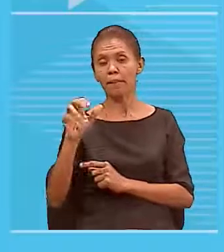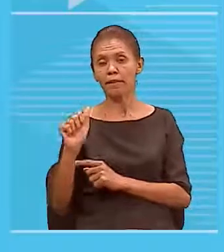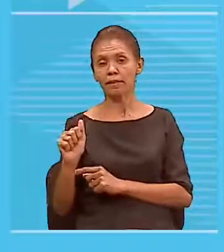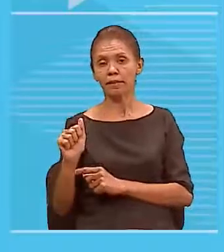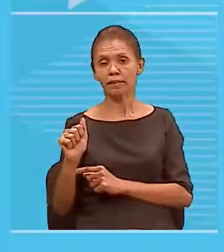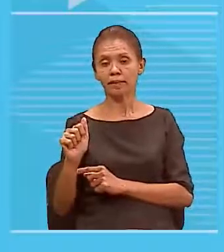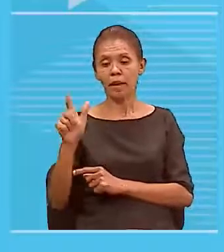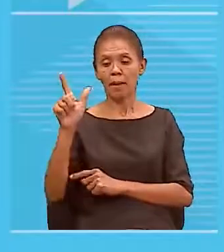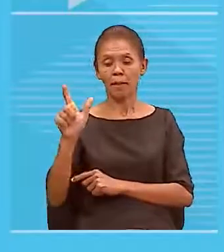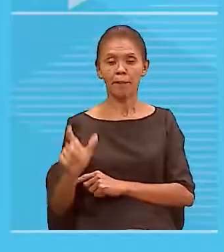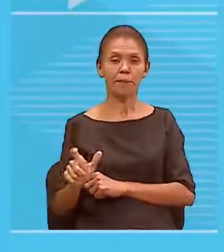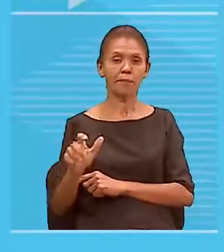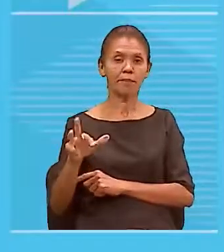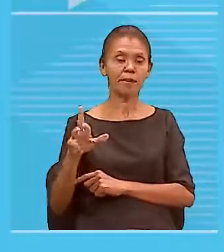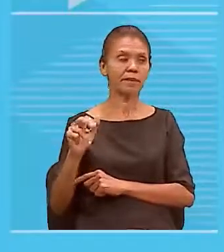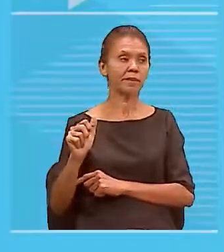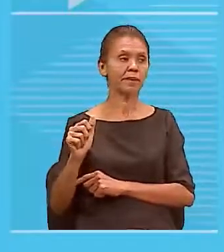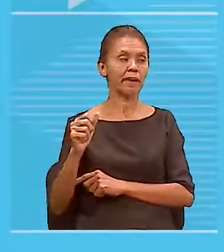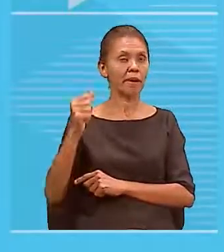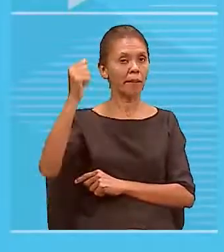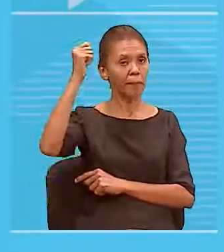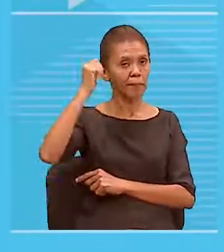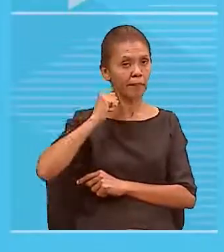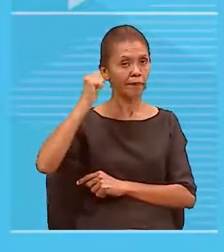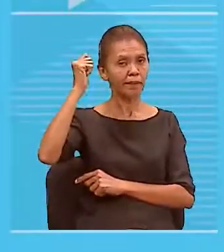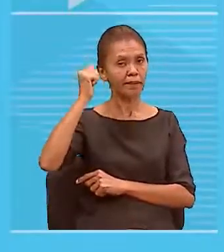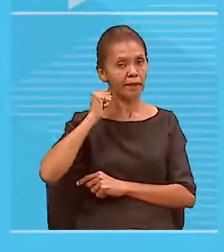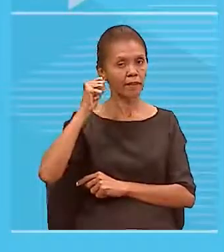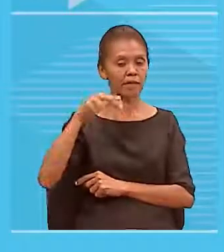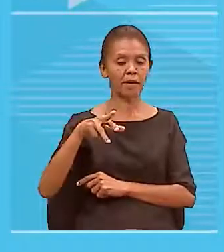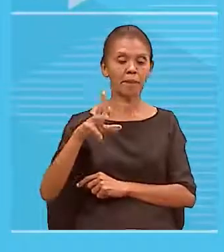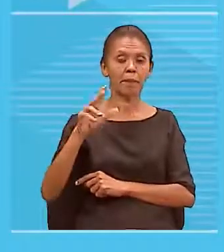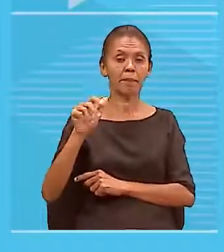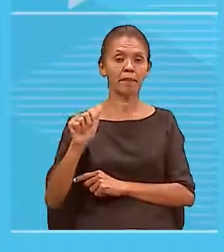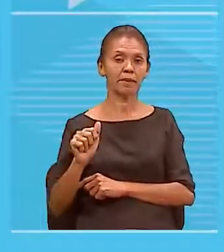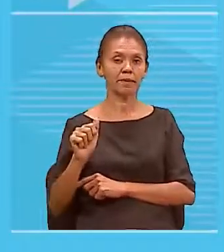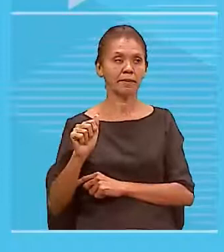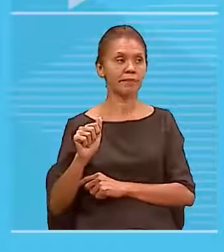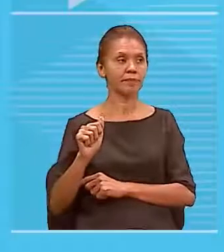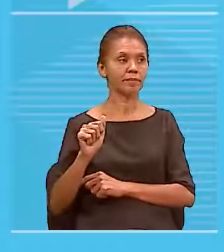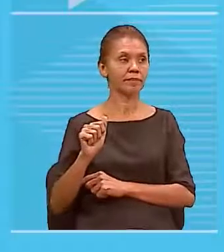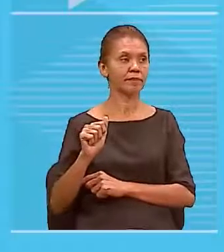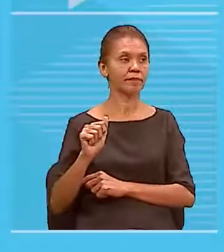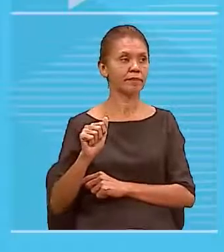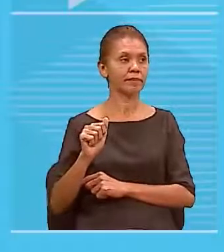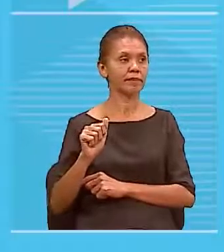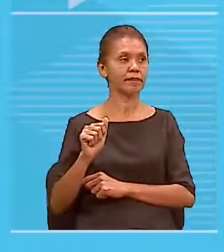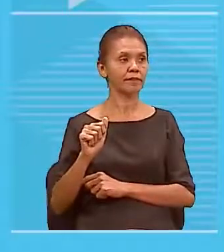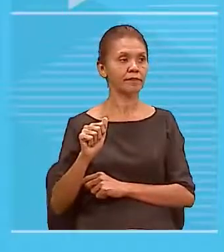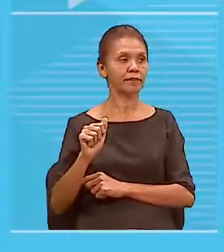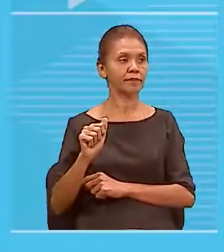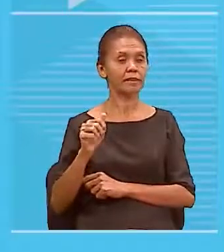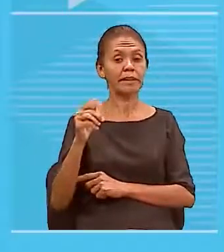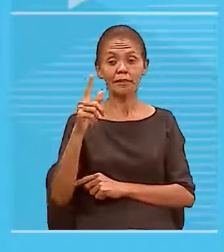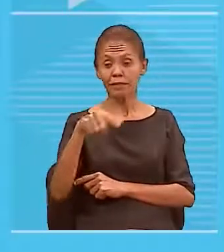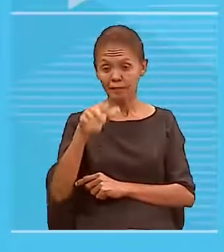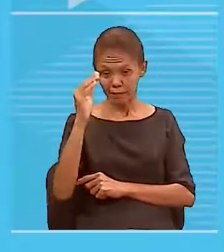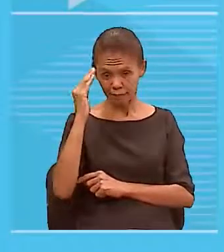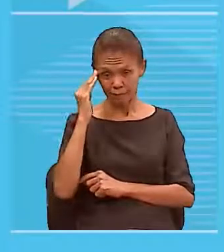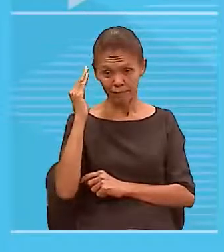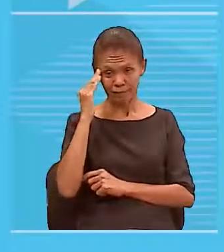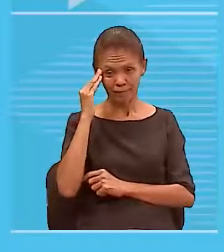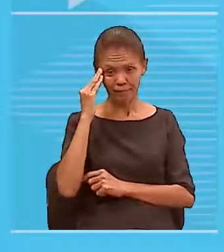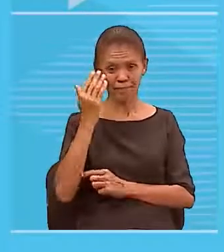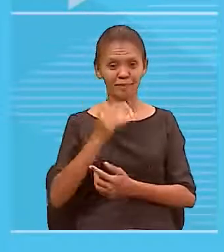que a Maria penteava a Maria penteava a Maria entendeu Ah entendi pro